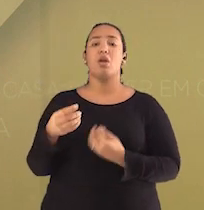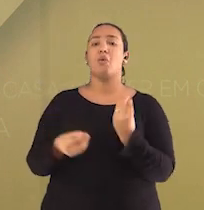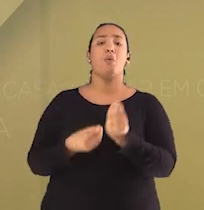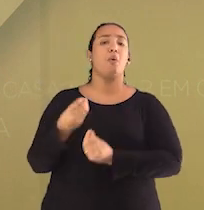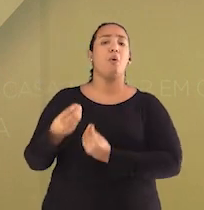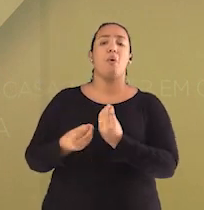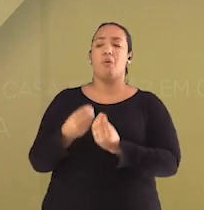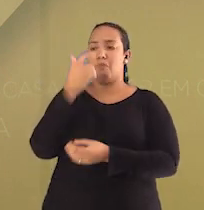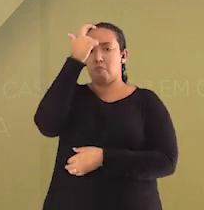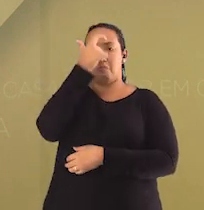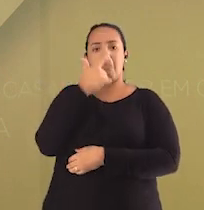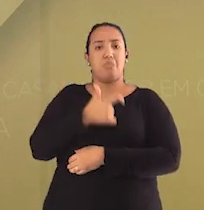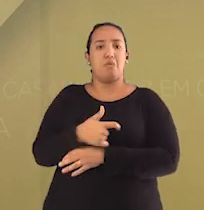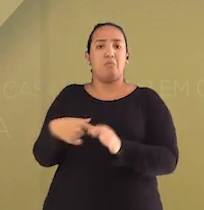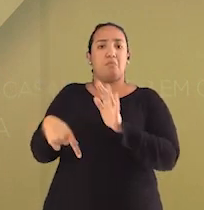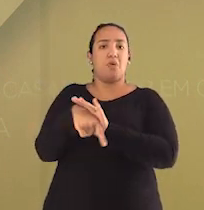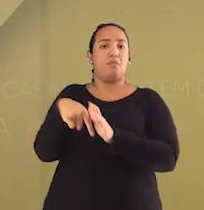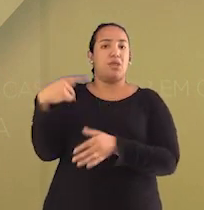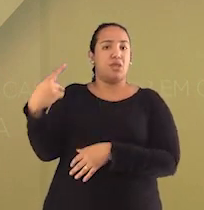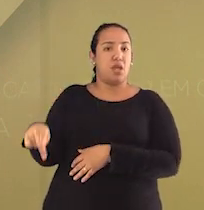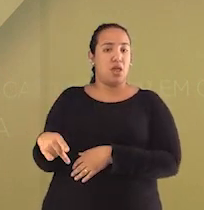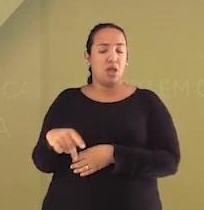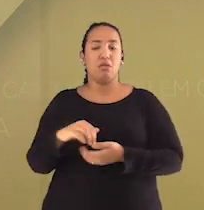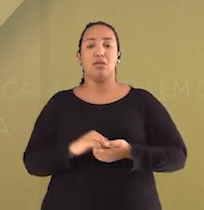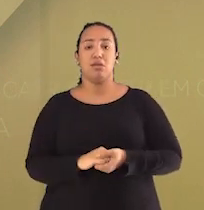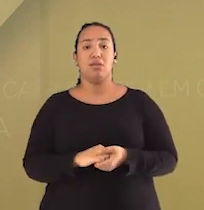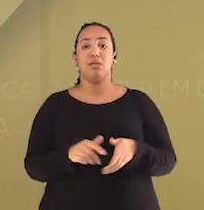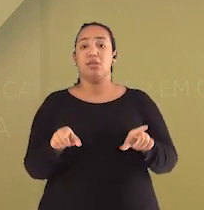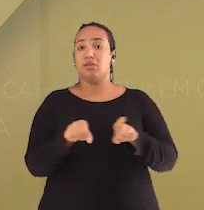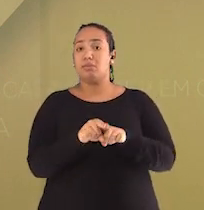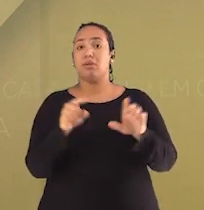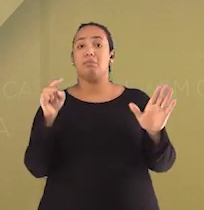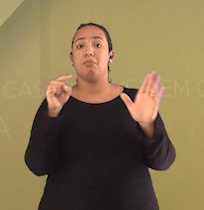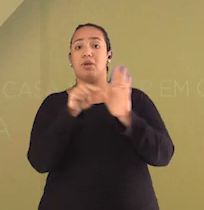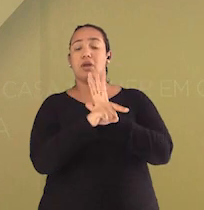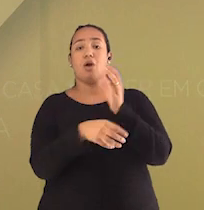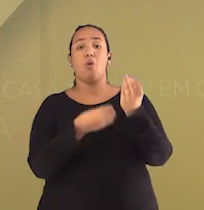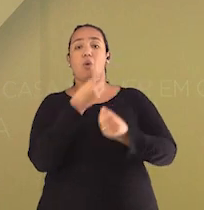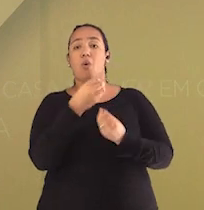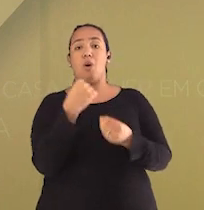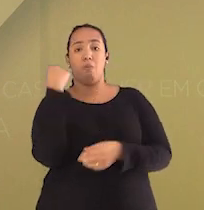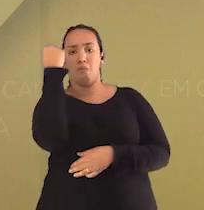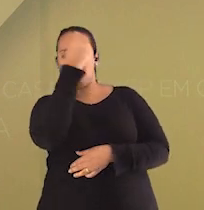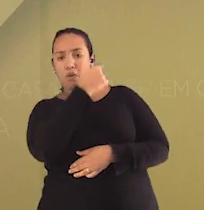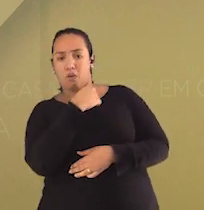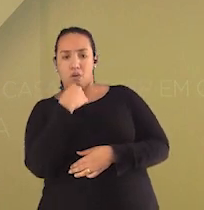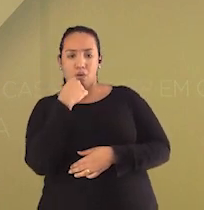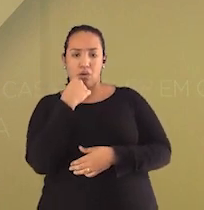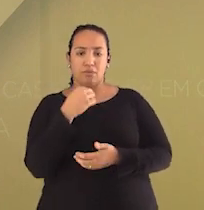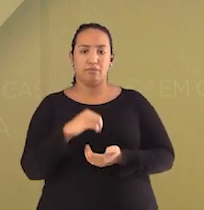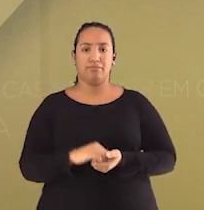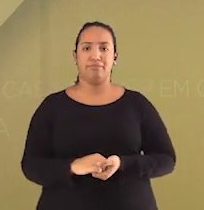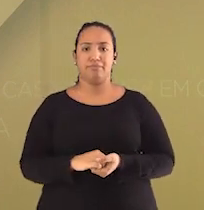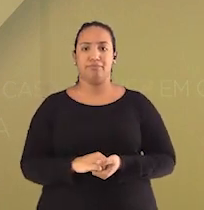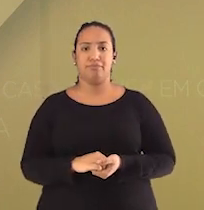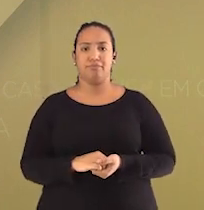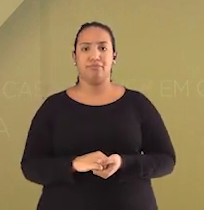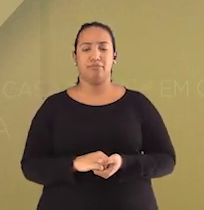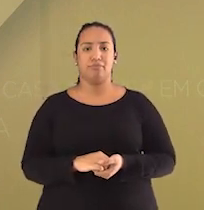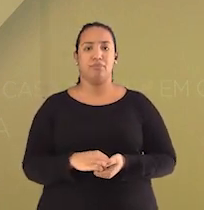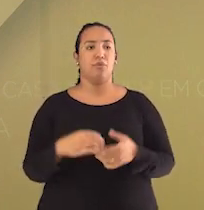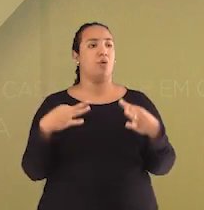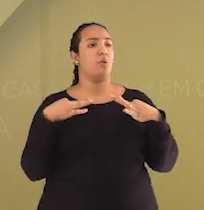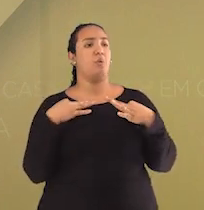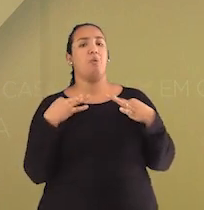Sobre a personalidade da pessoa. E como perguntar sobre a aparência de alguém. What does he look like?